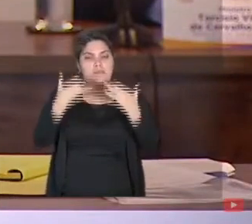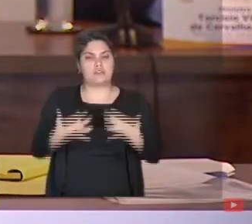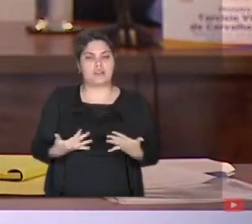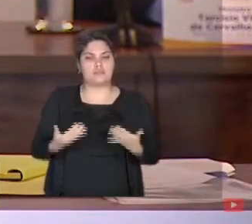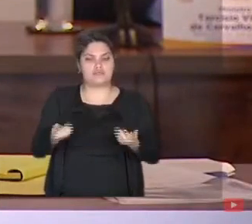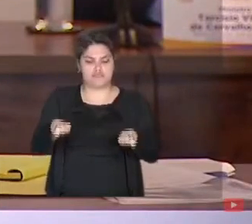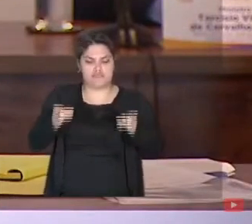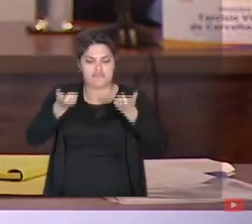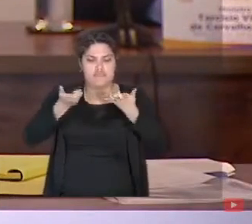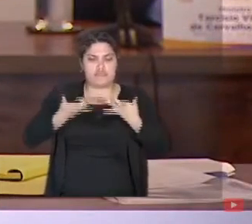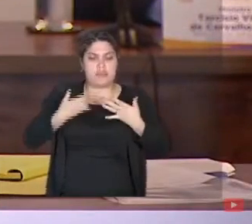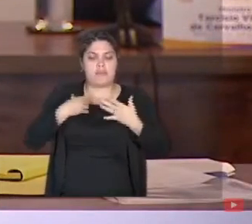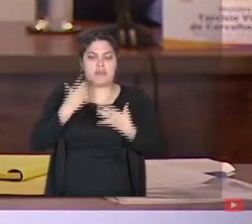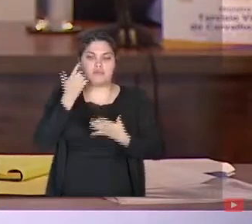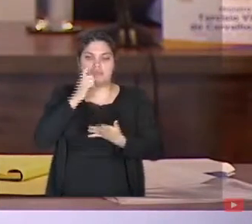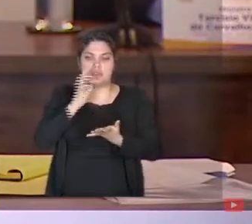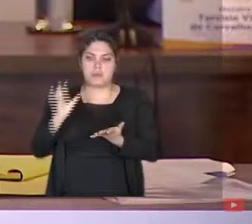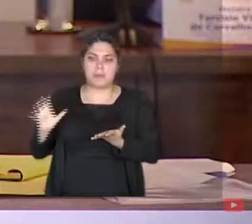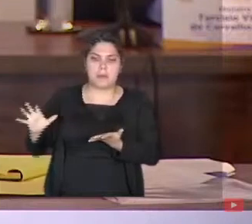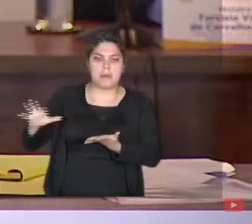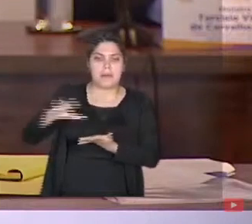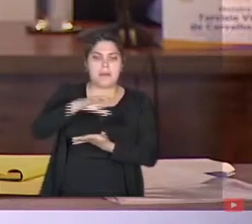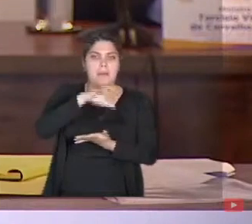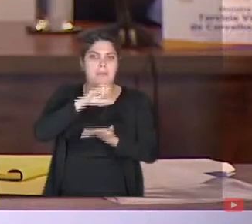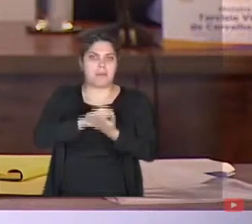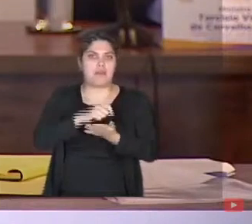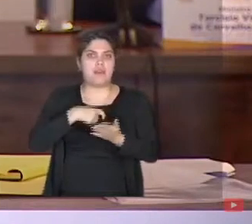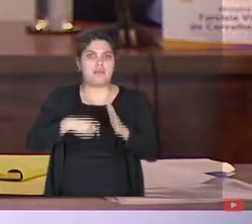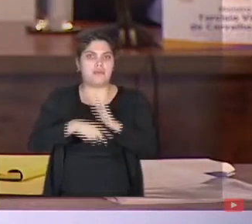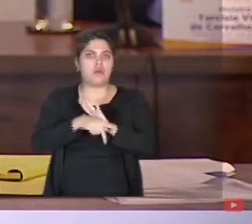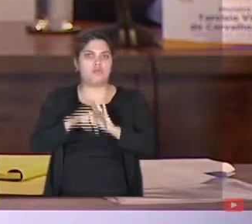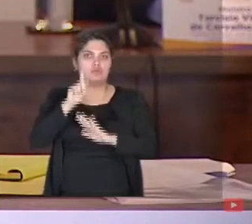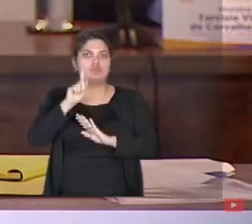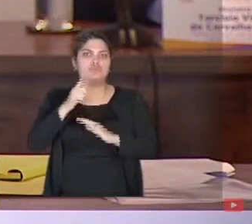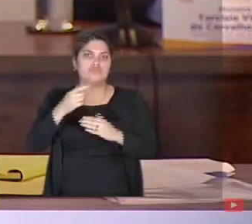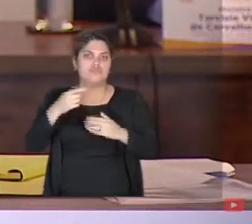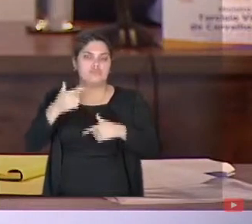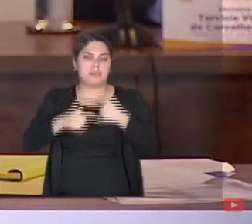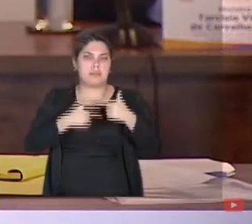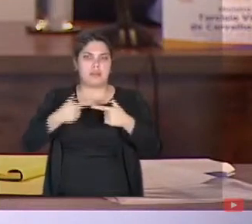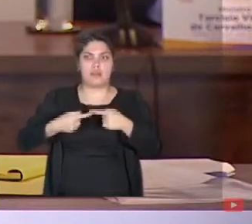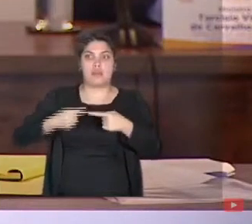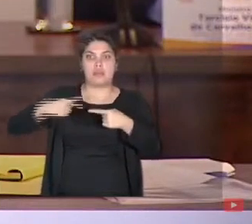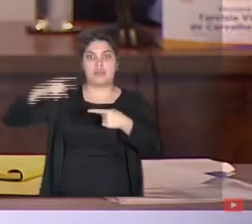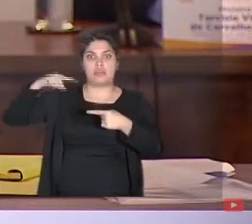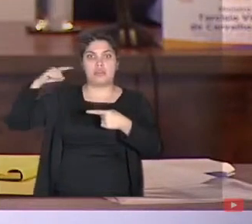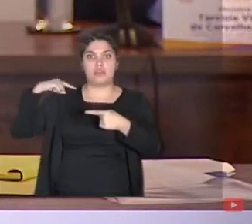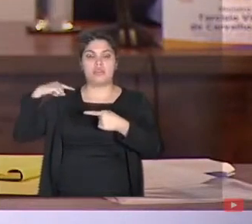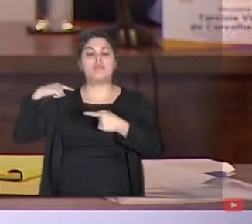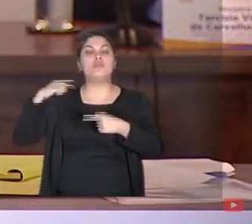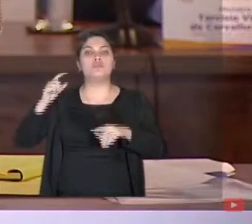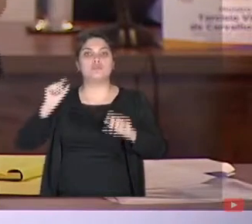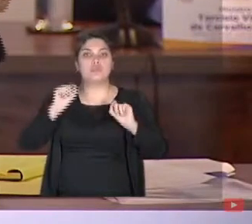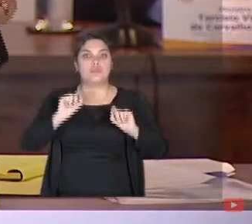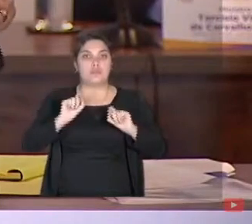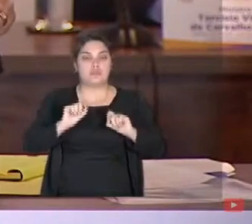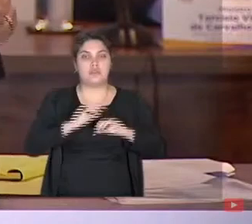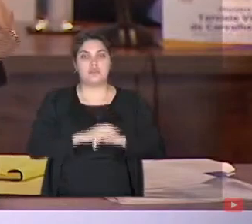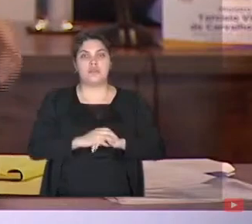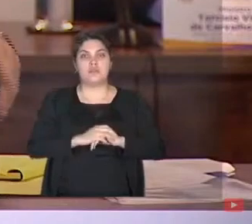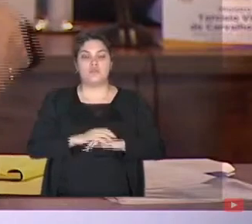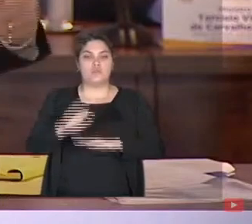que me deram para a centralização, como eu disse, que veio de gestões anteriores, era a de que